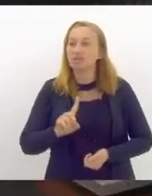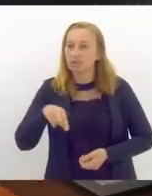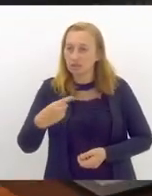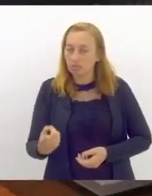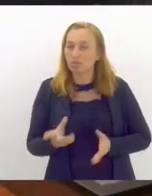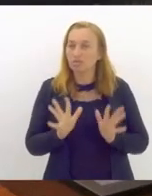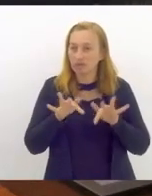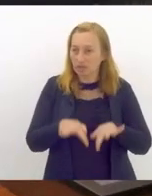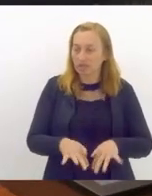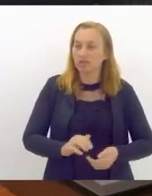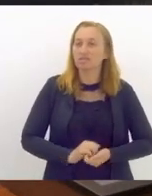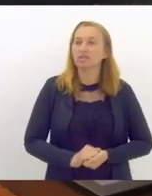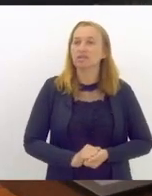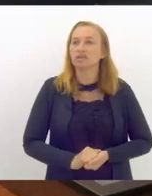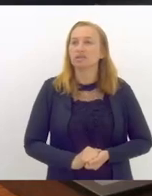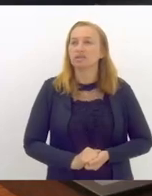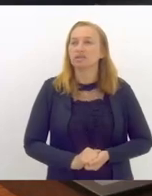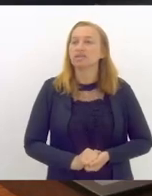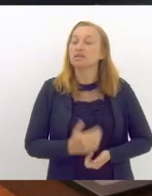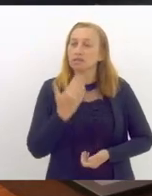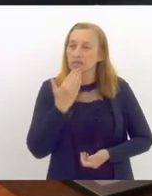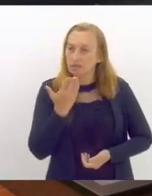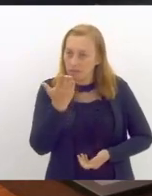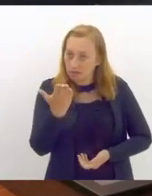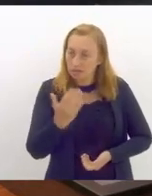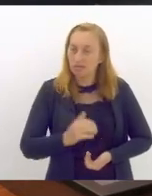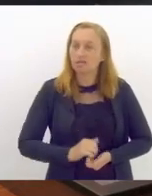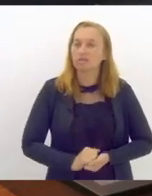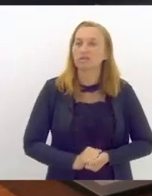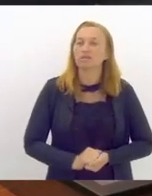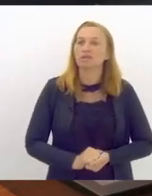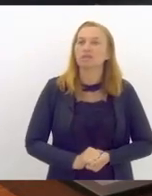depois por favor